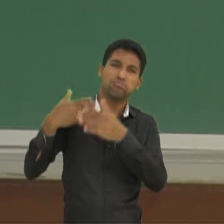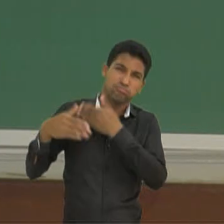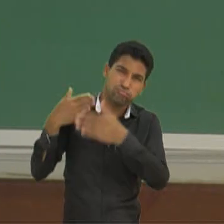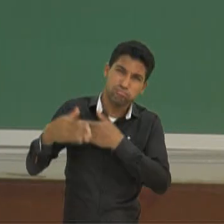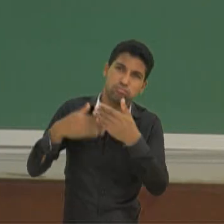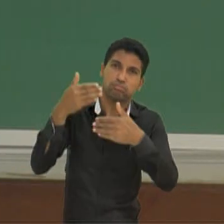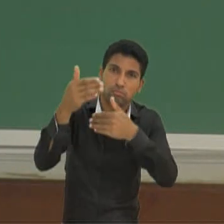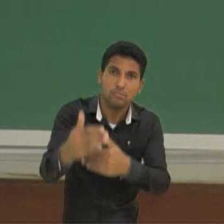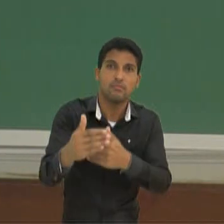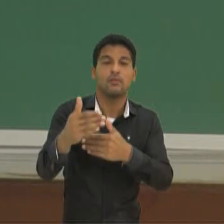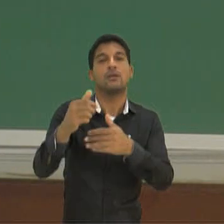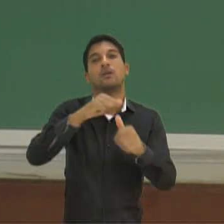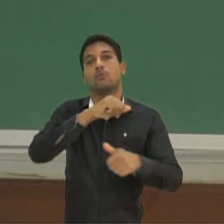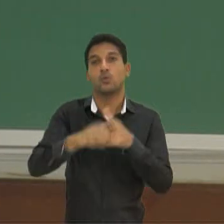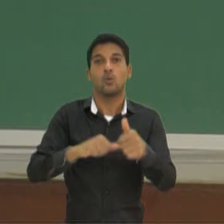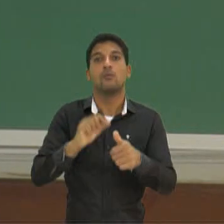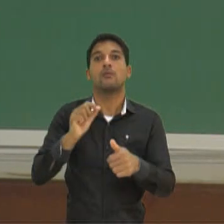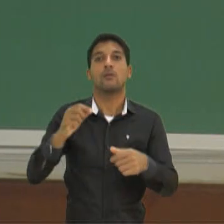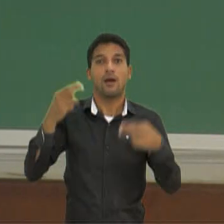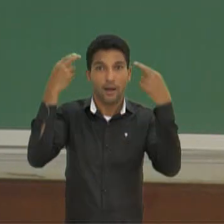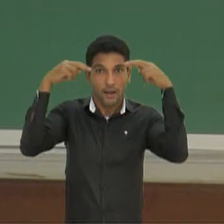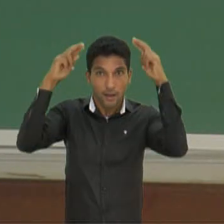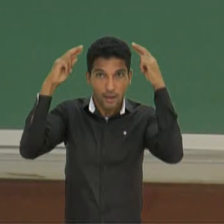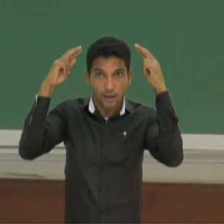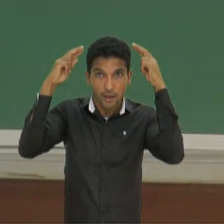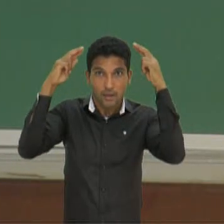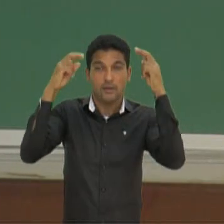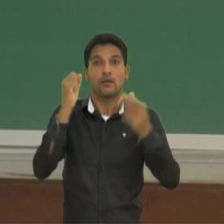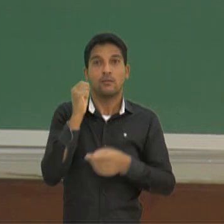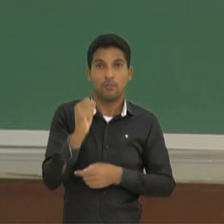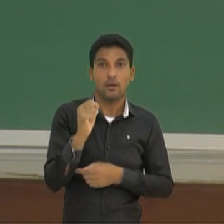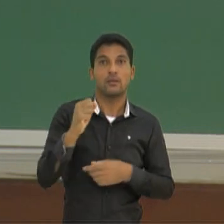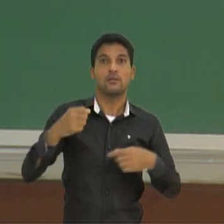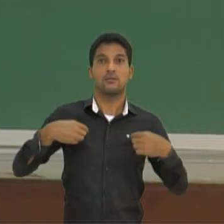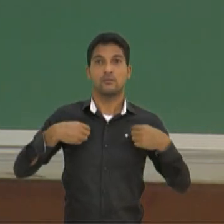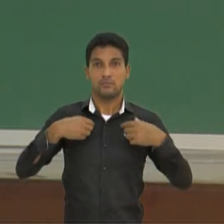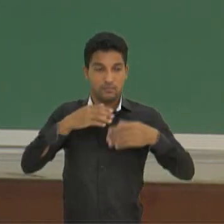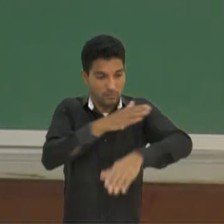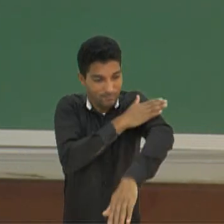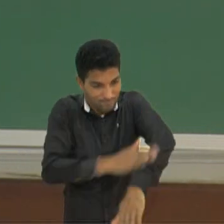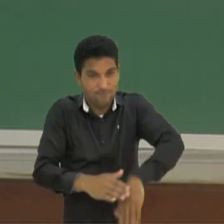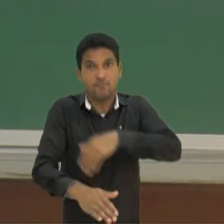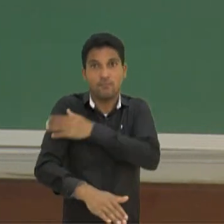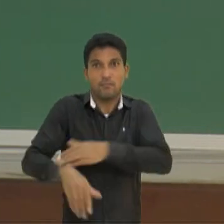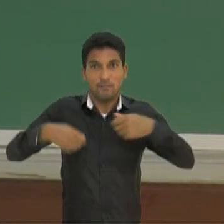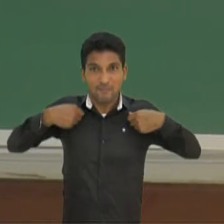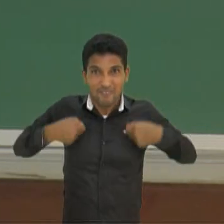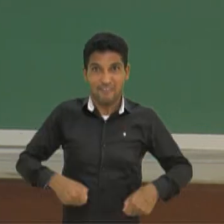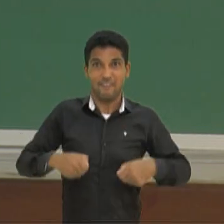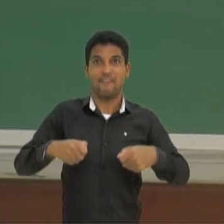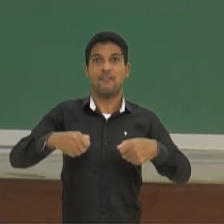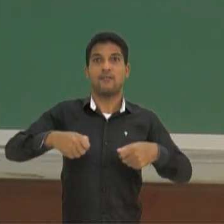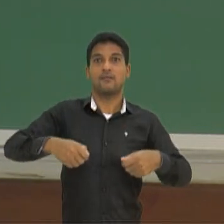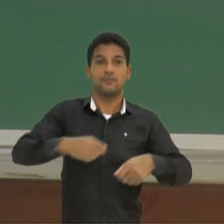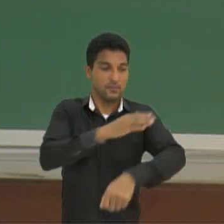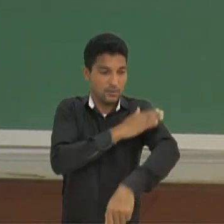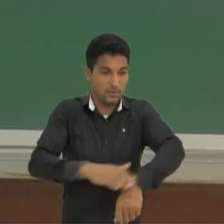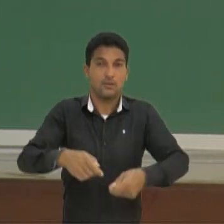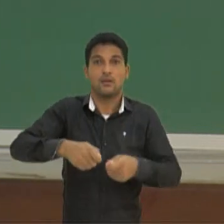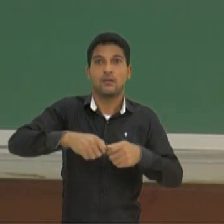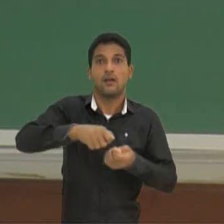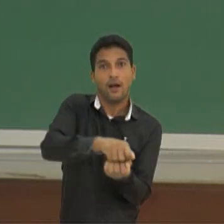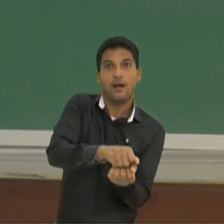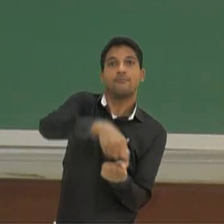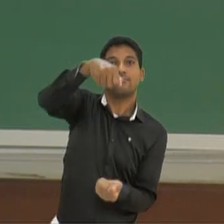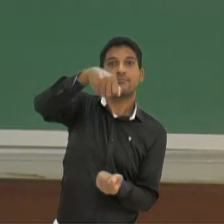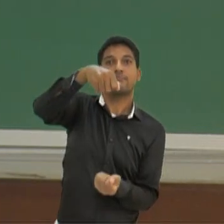troca de mensagens, para que as pessoas pudessem se comunicar. Na questão 1, eu vou pedir para vocês